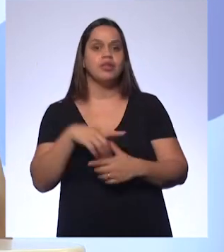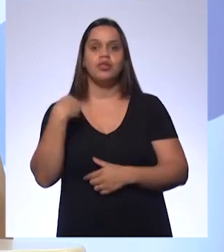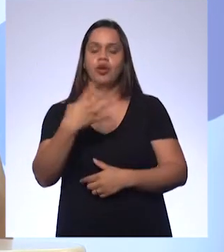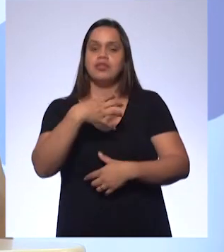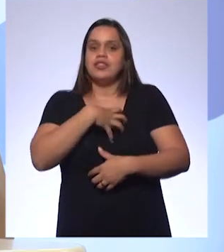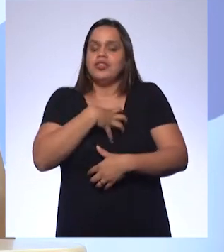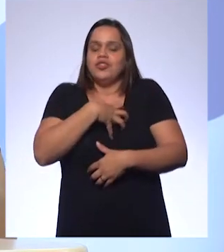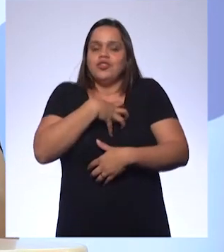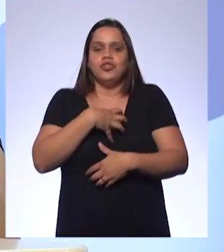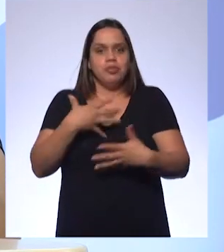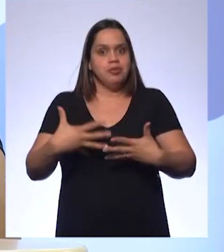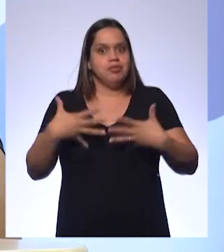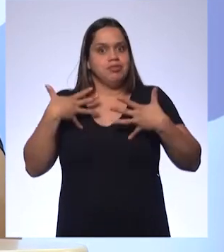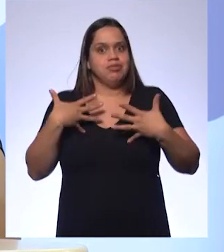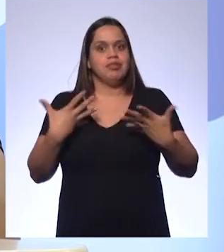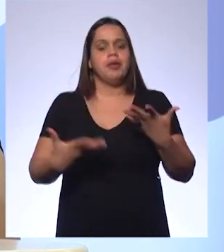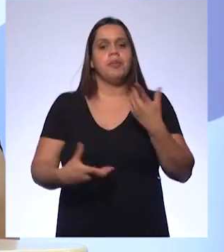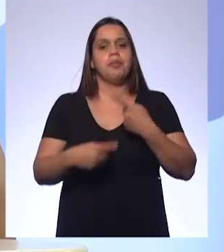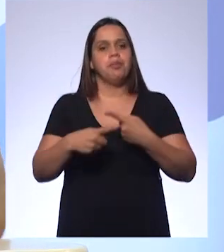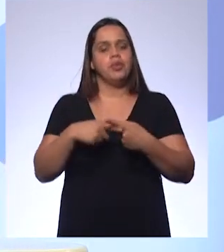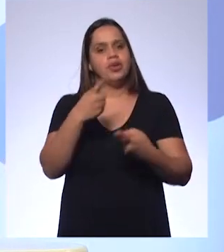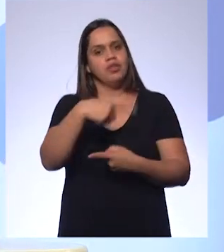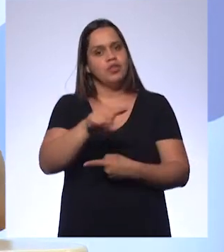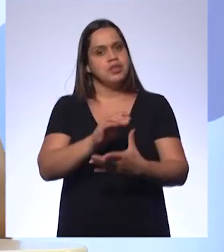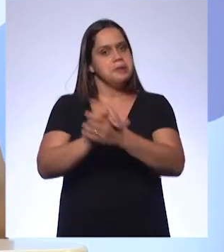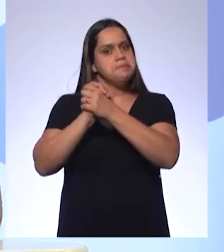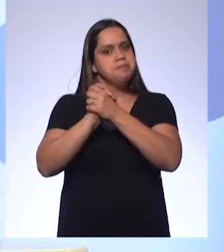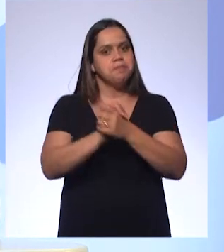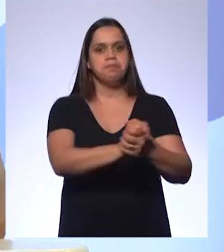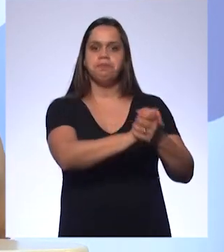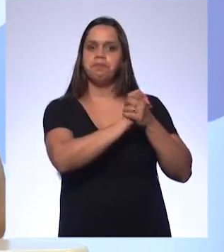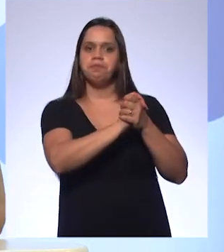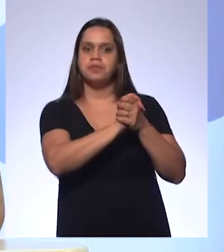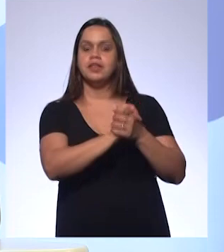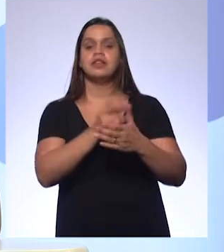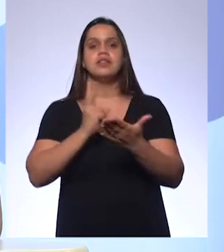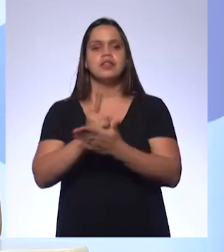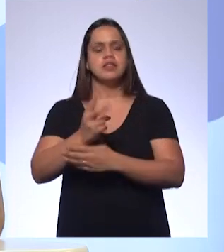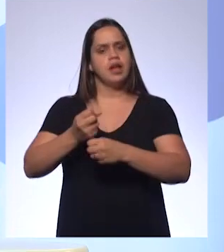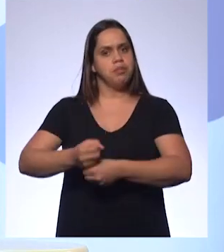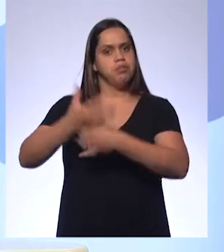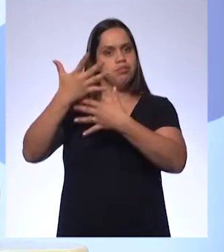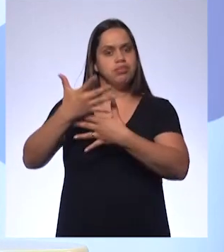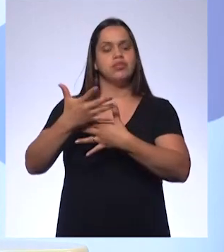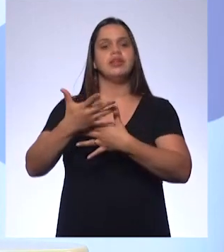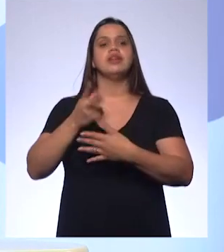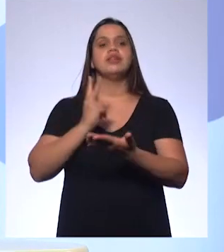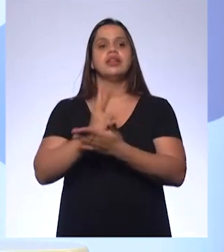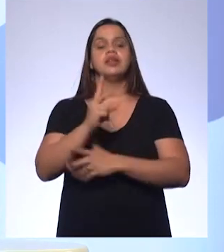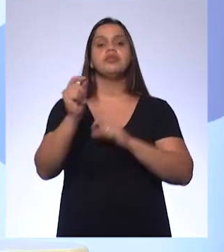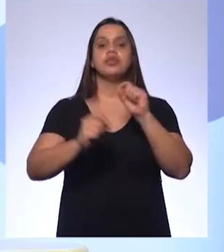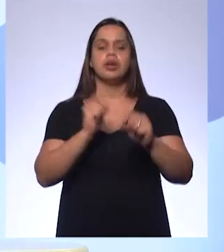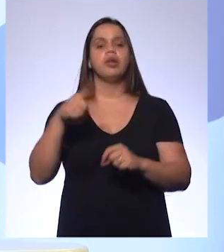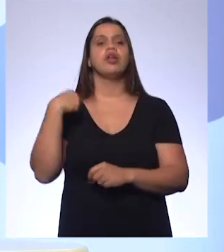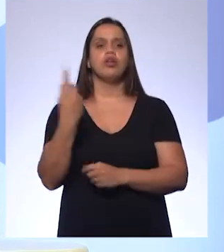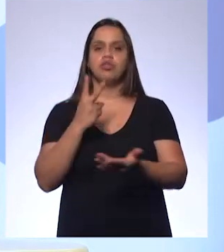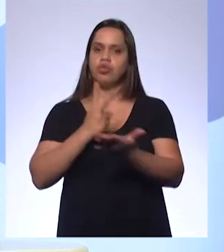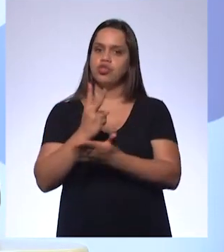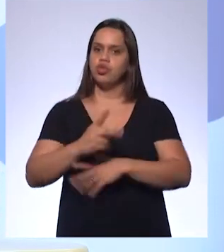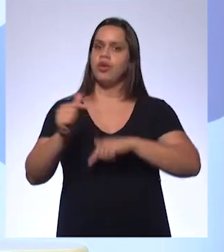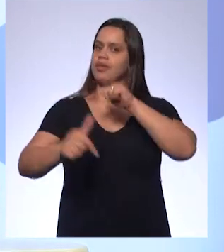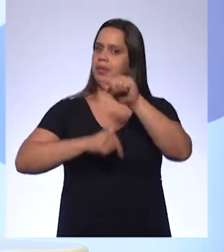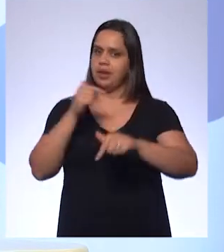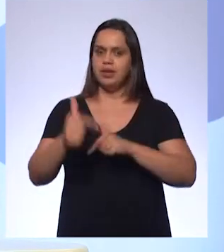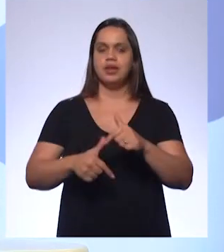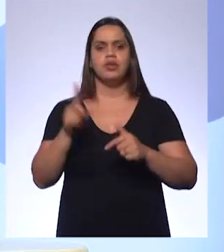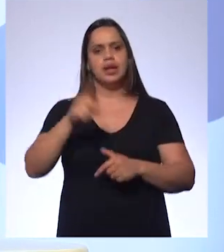engrandecidos com os elogios que vêm no chat. reforça para a gente nós continuarmos trabalhando